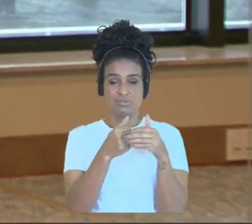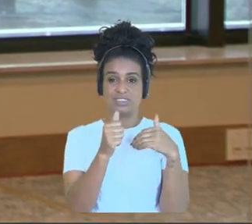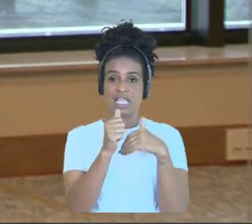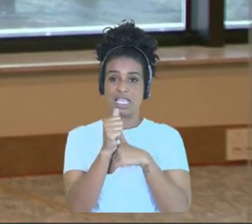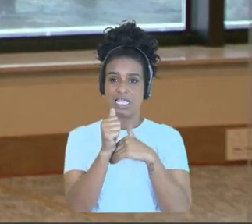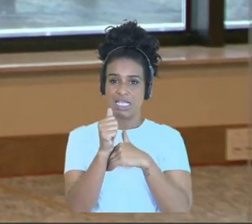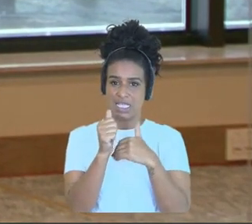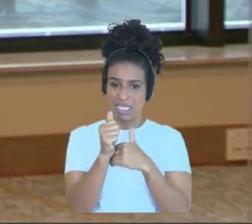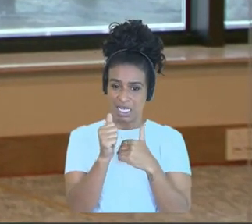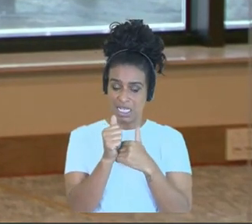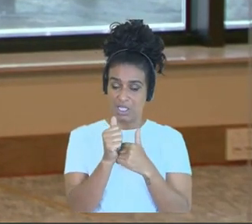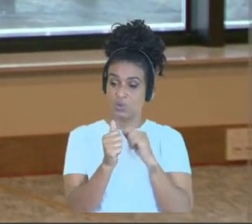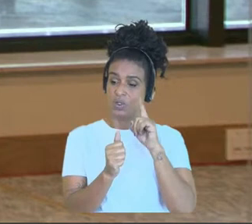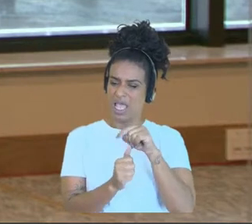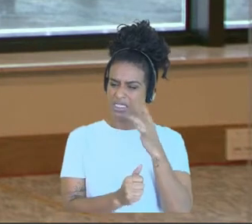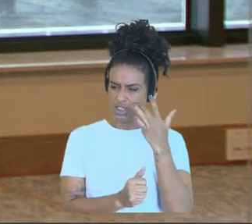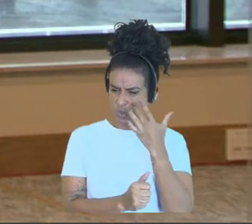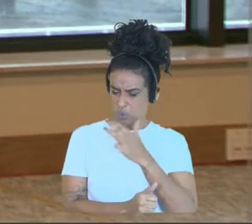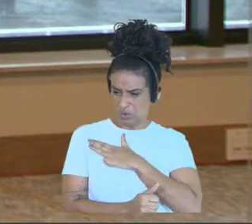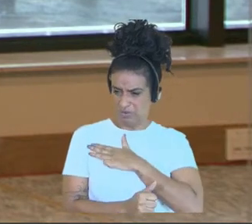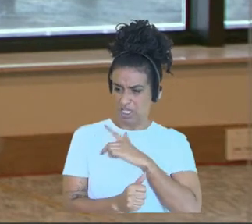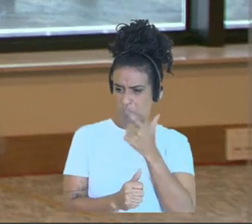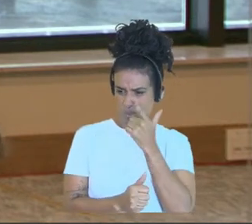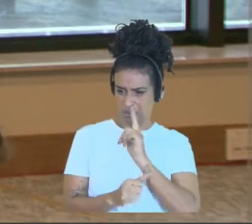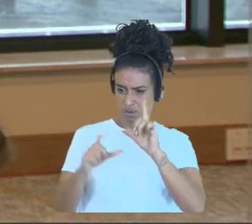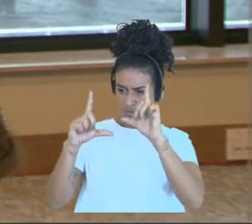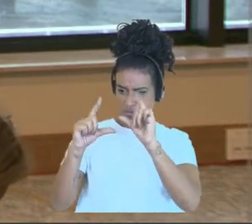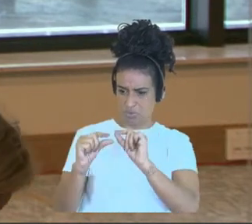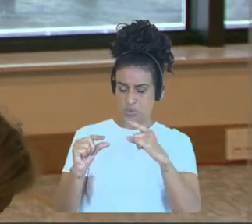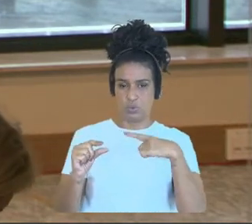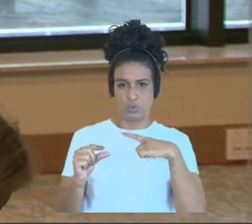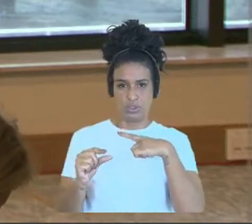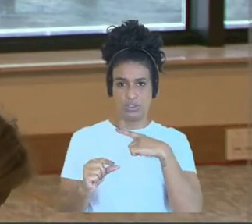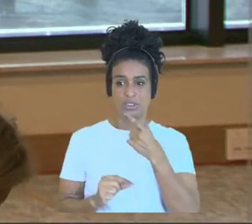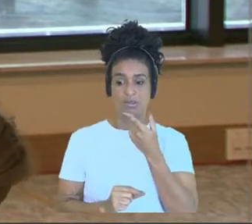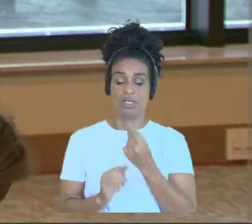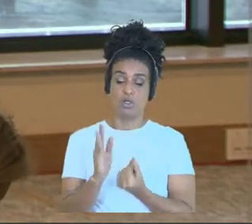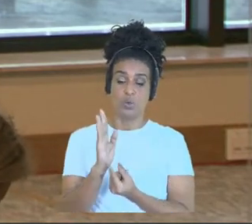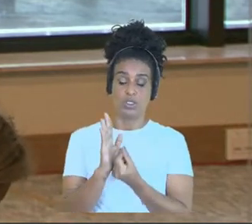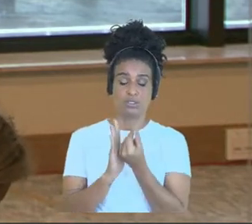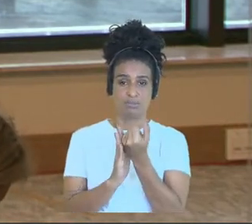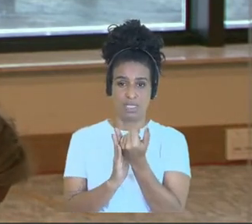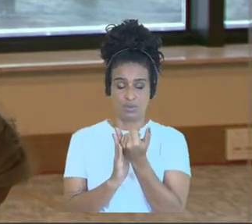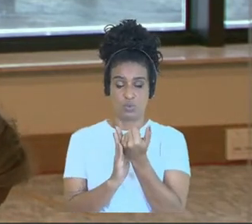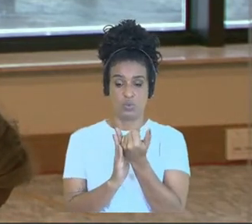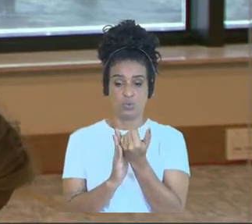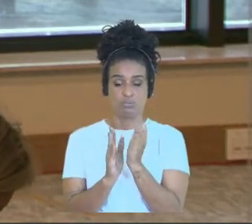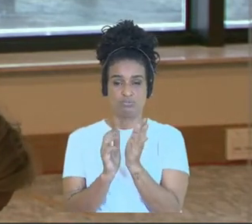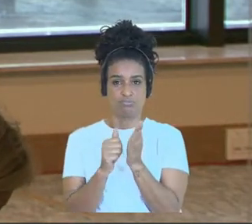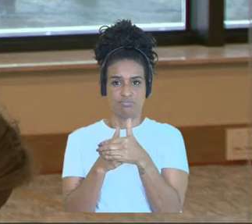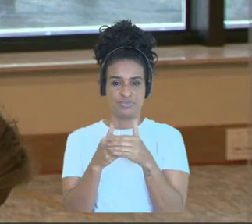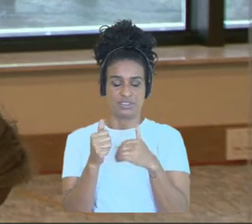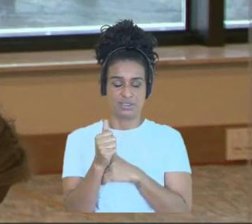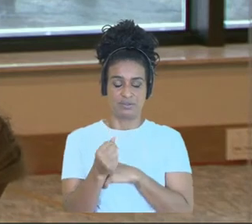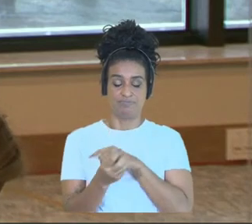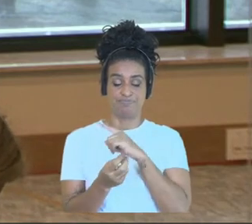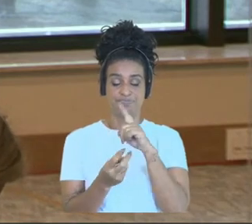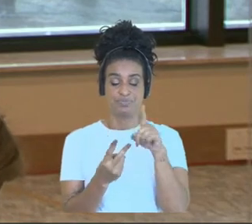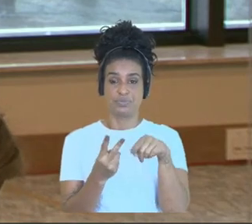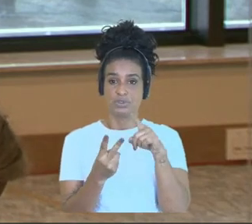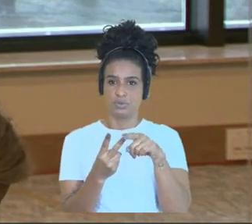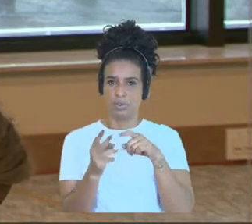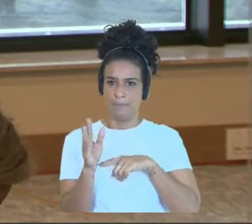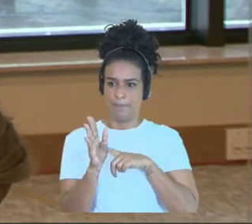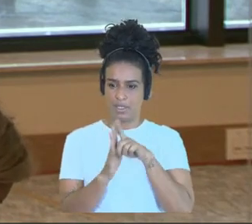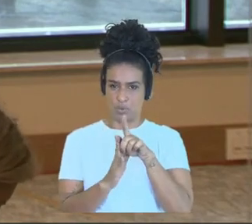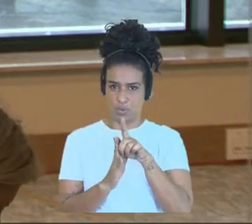como ficariam essas articulações com o Congresso que tem interesse diretamente na questão do orçamento secreto? Uma segunda pergunta, eu vou